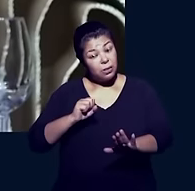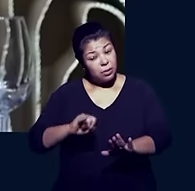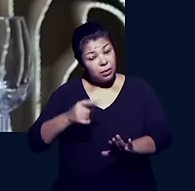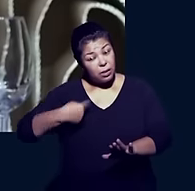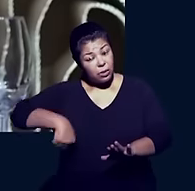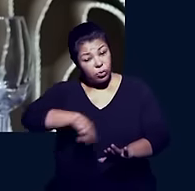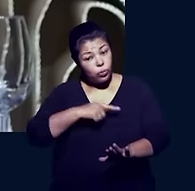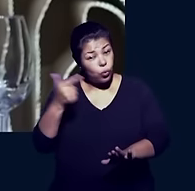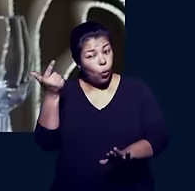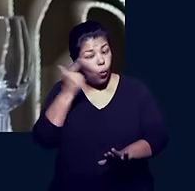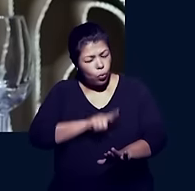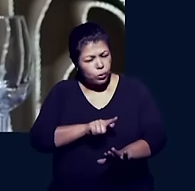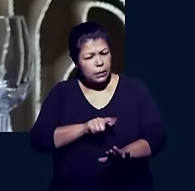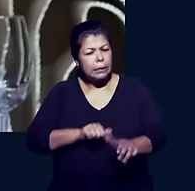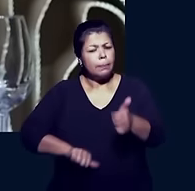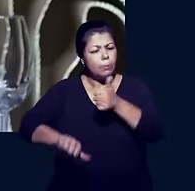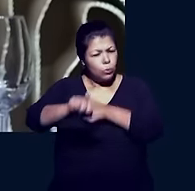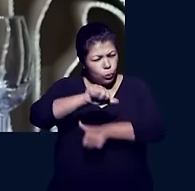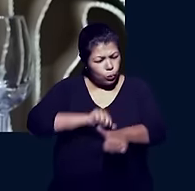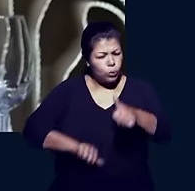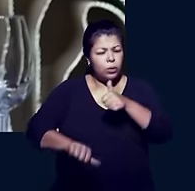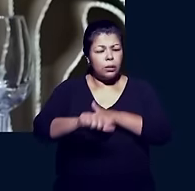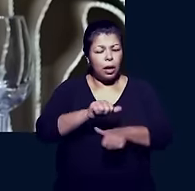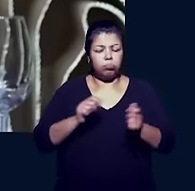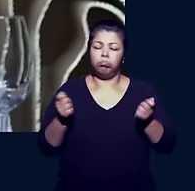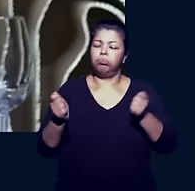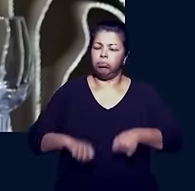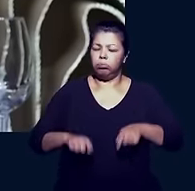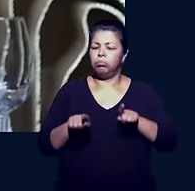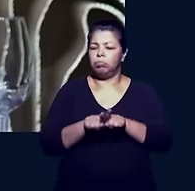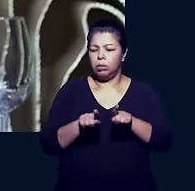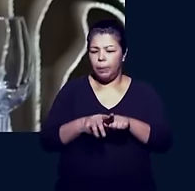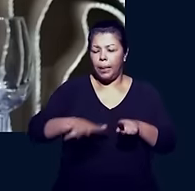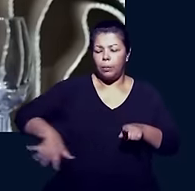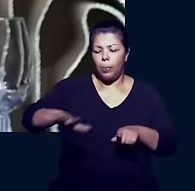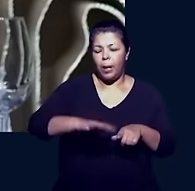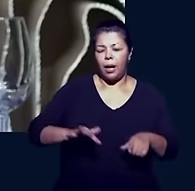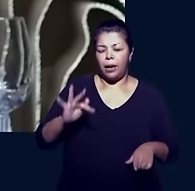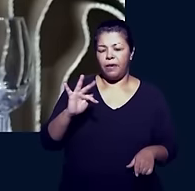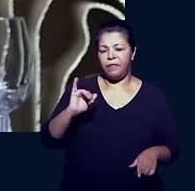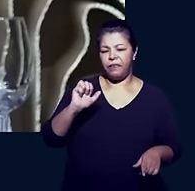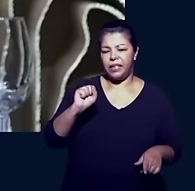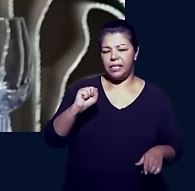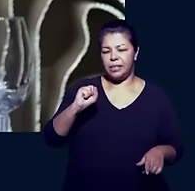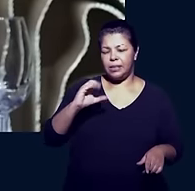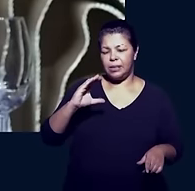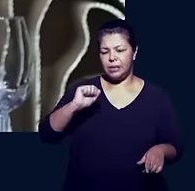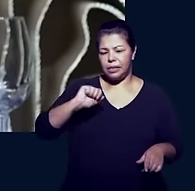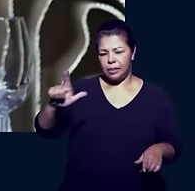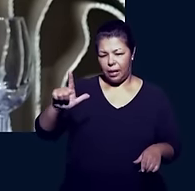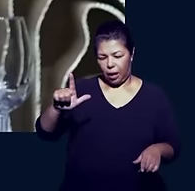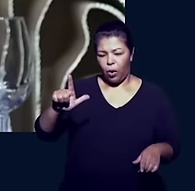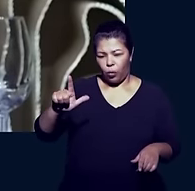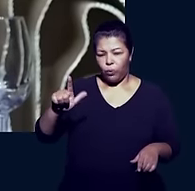medidas de arrecadação Eu acho que a gente vai para um para um Panorama fiscal que o mercado vai dar uma chancela e e e vai sim